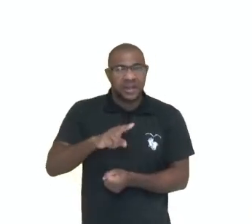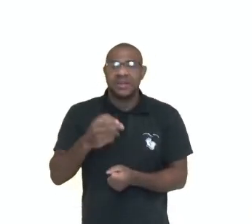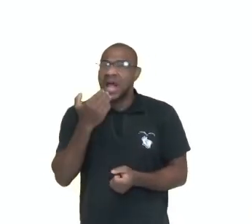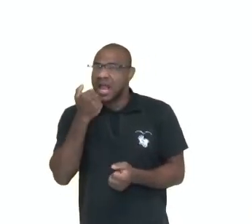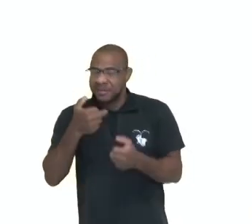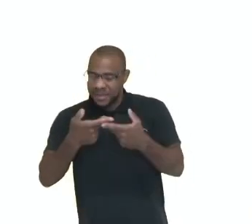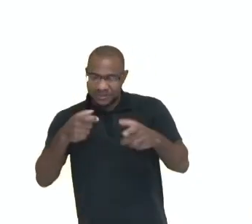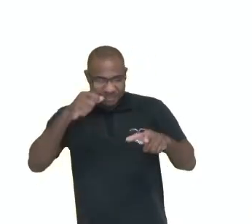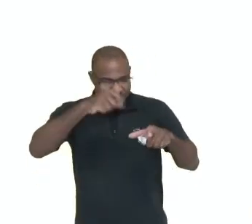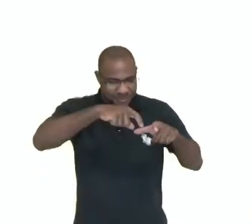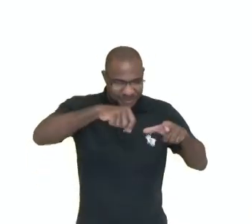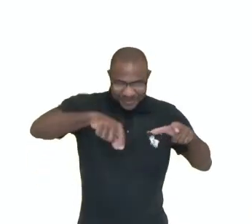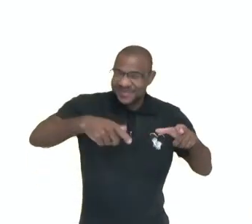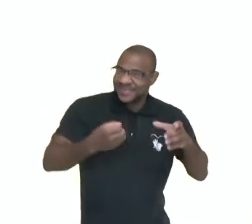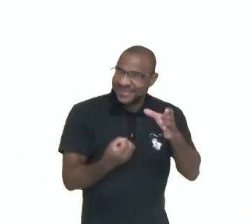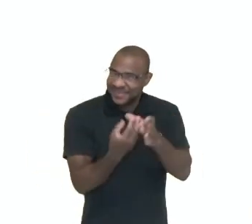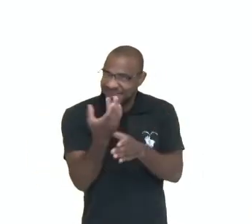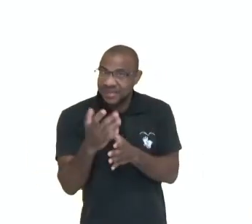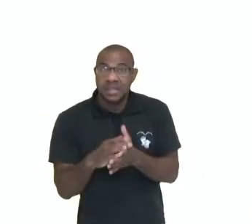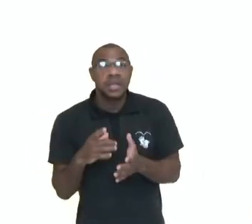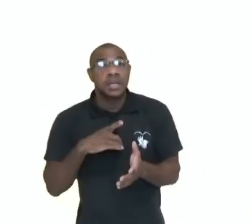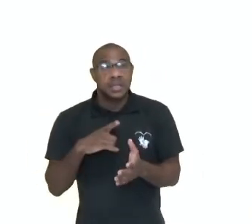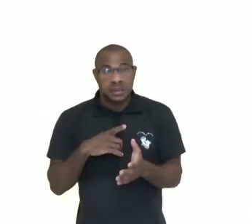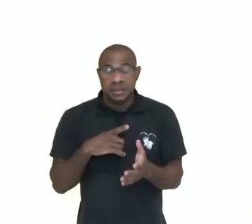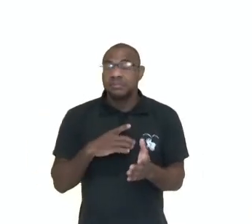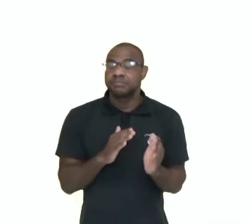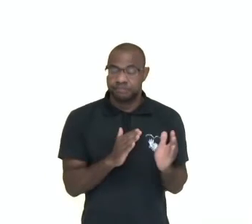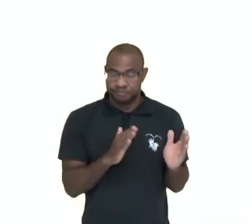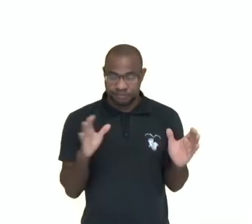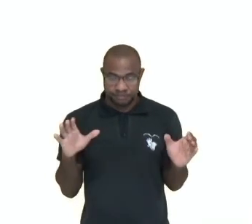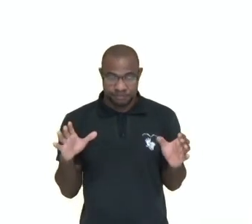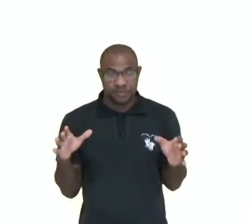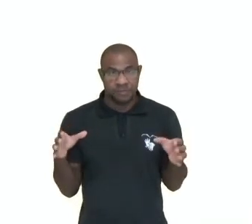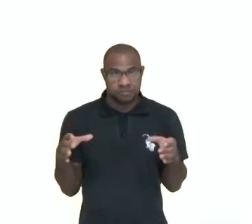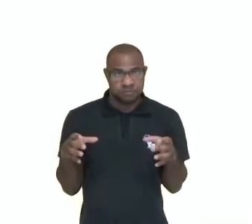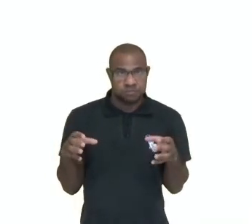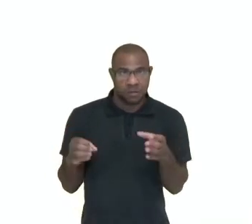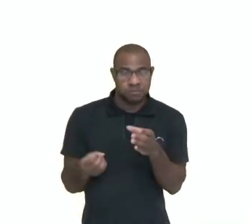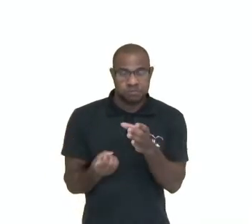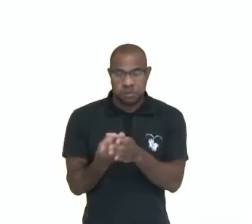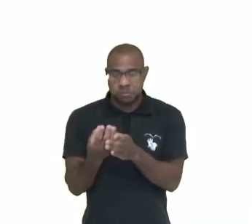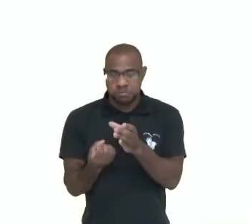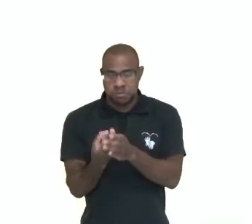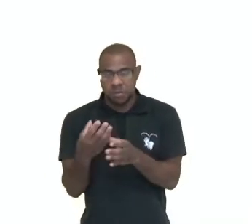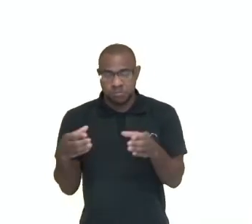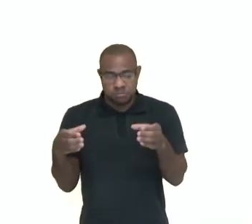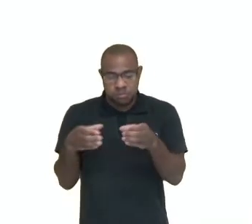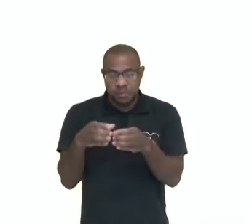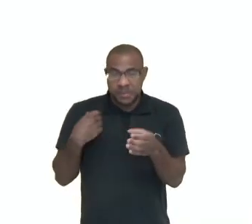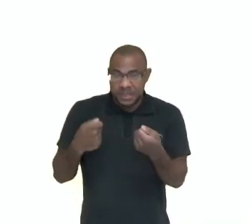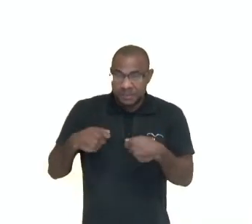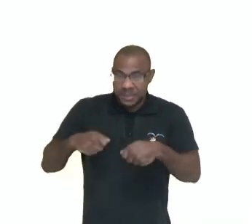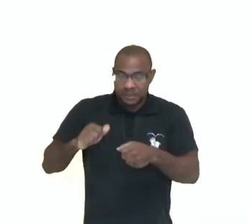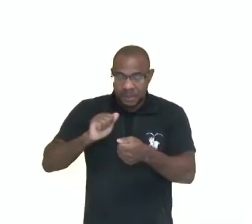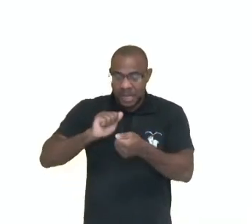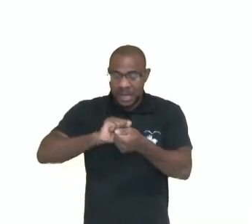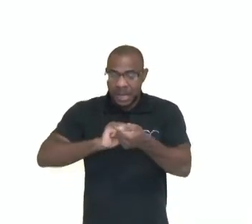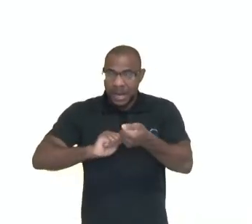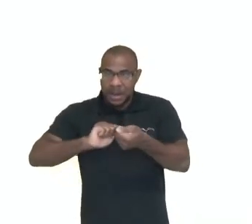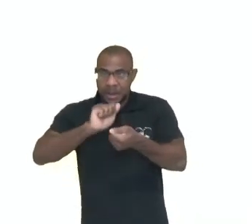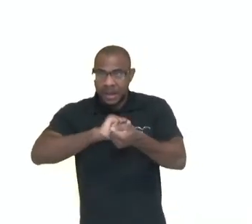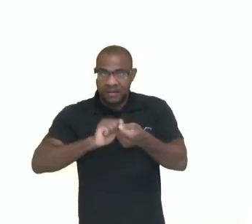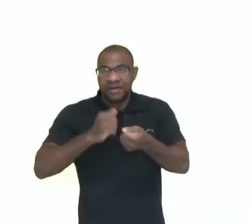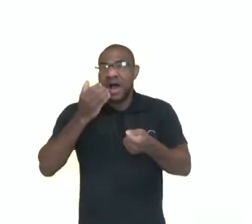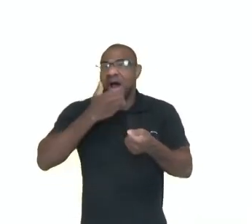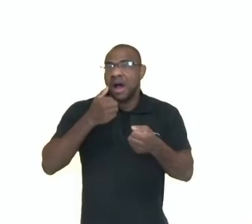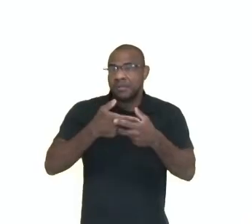nosso dia a dia vão se acumulando ao longo do tempo e, por isso, devemos higienizar bem os alimentos, como